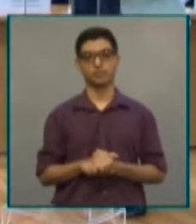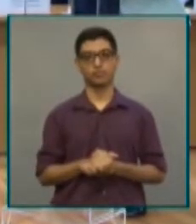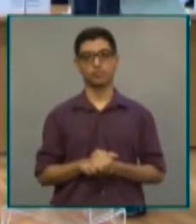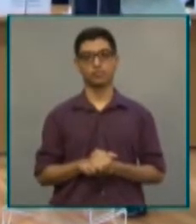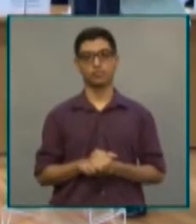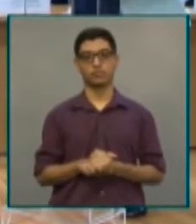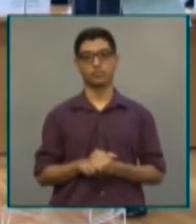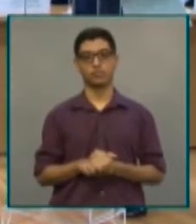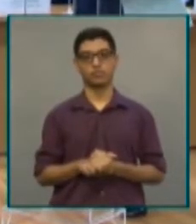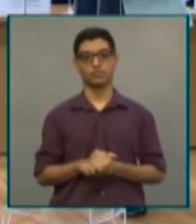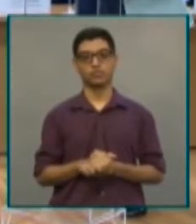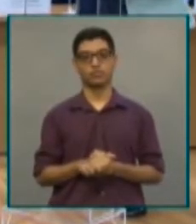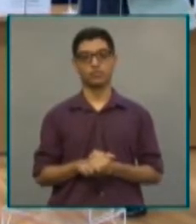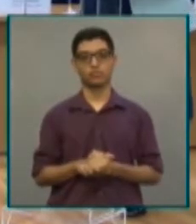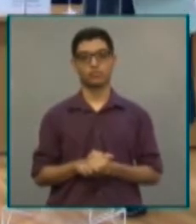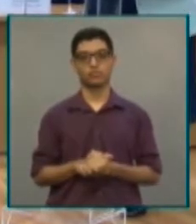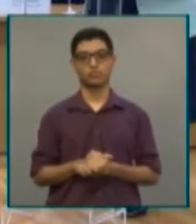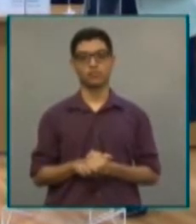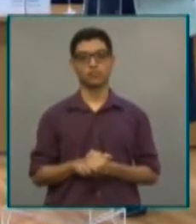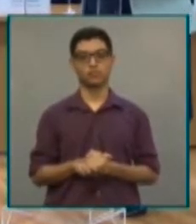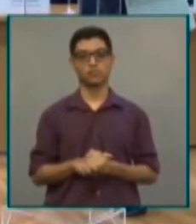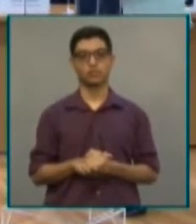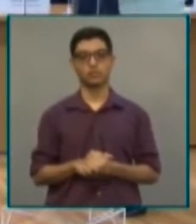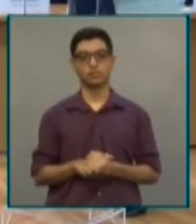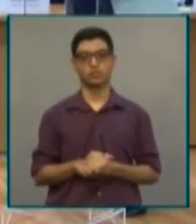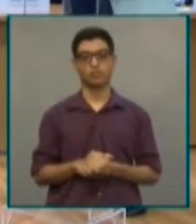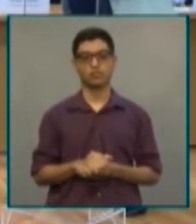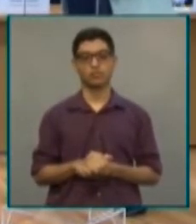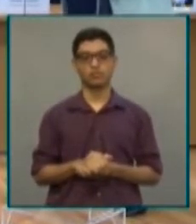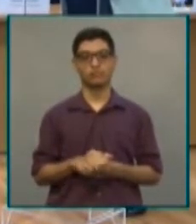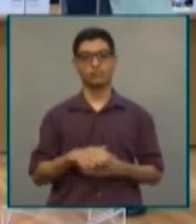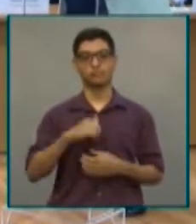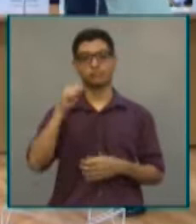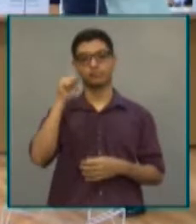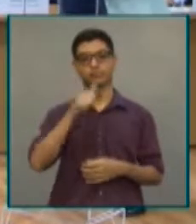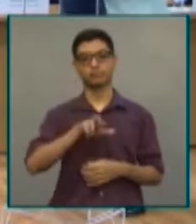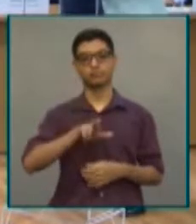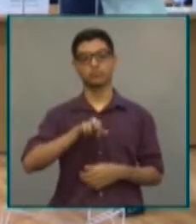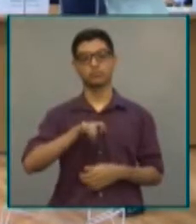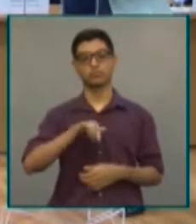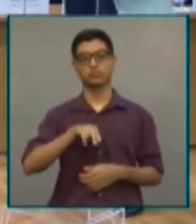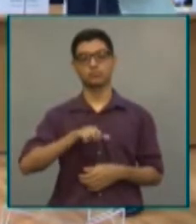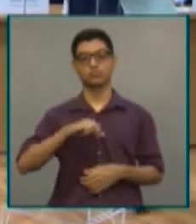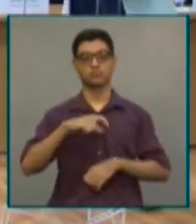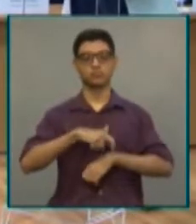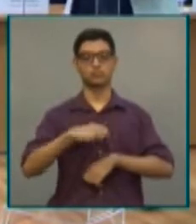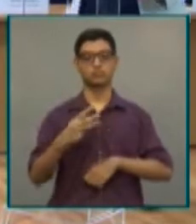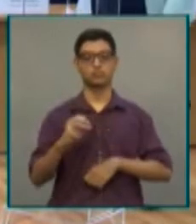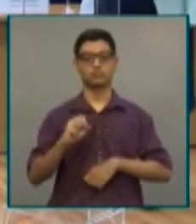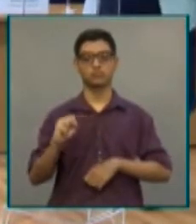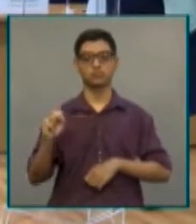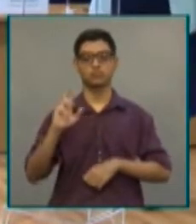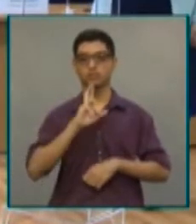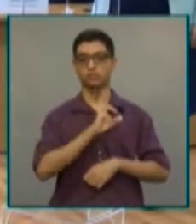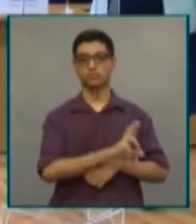Candidata Regina Jansen terá 30 segundos para a tréplica.